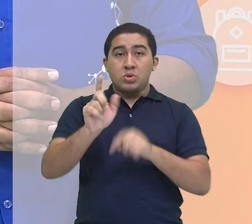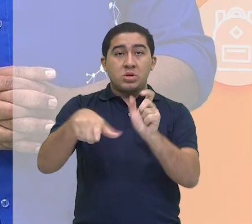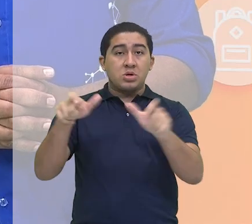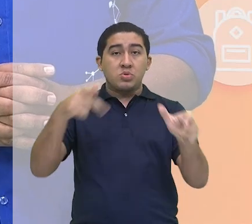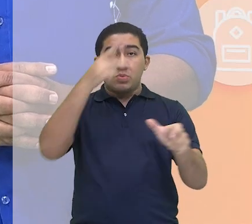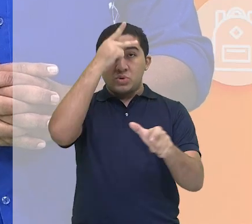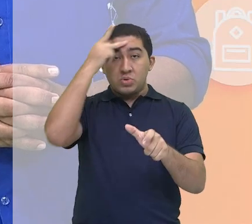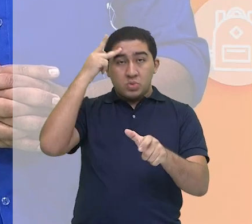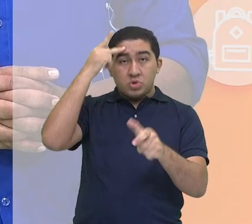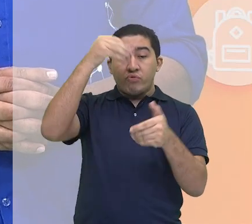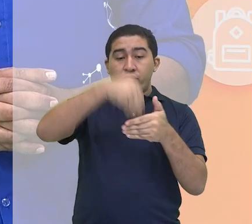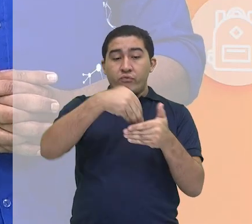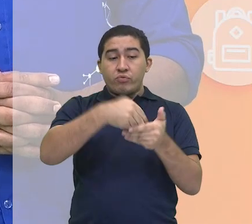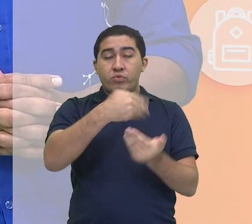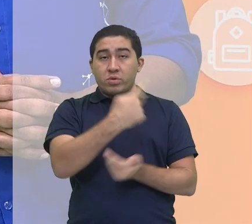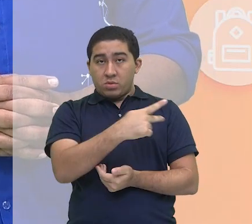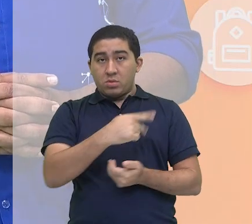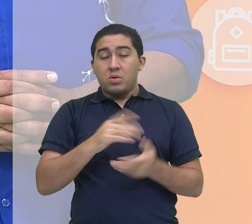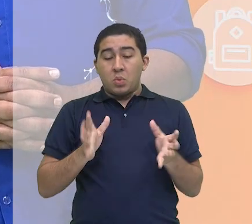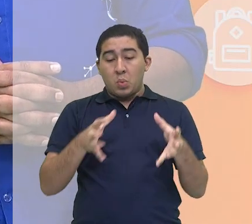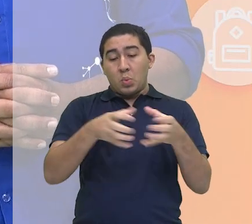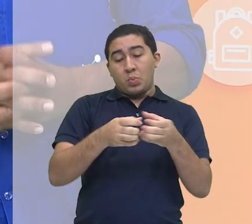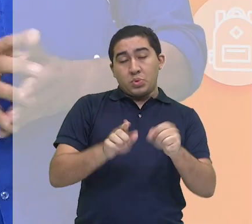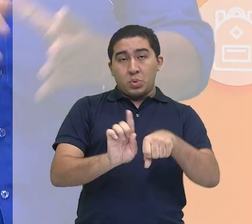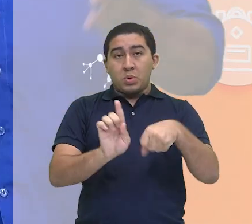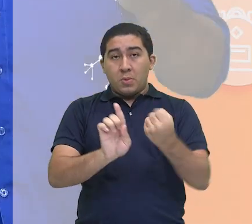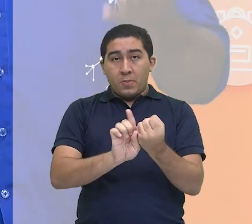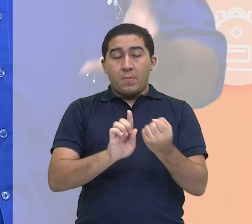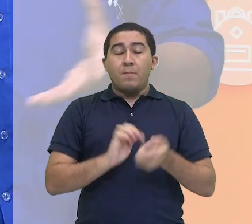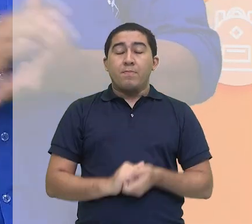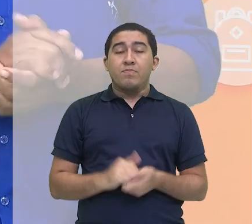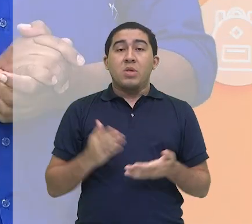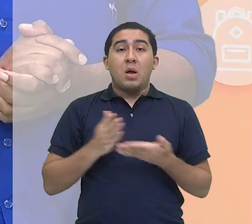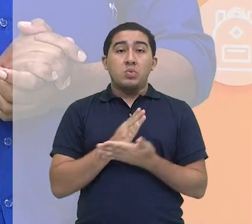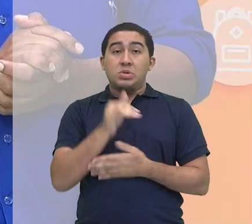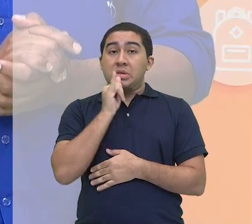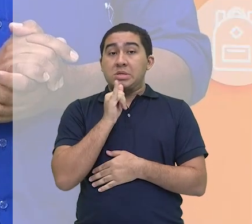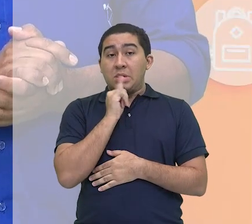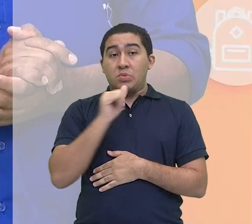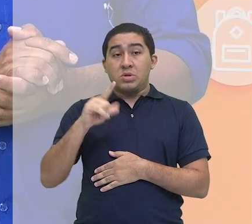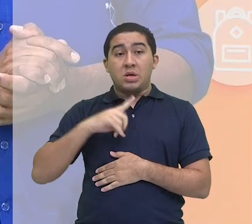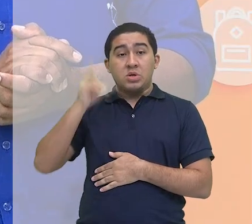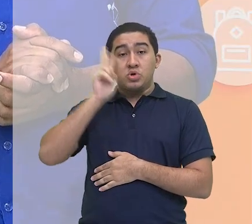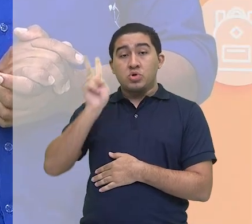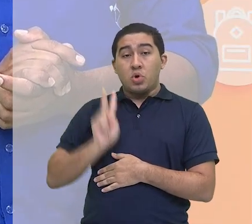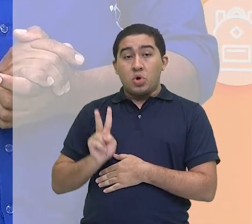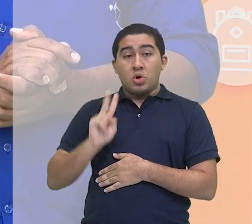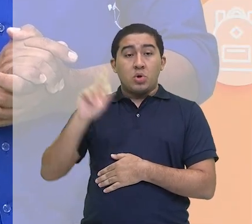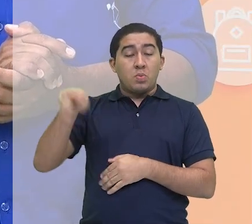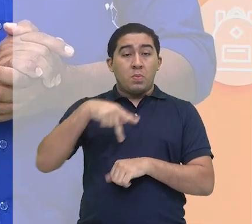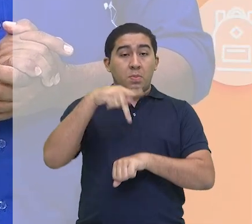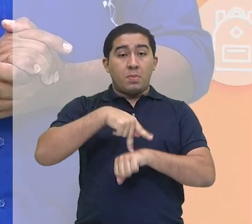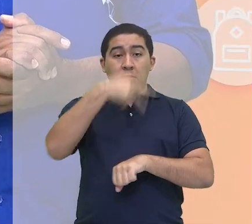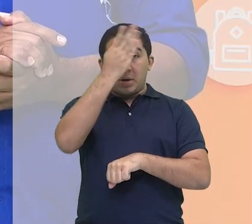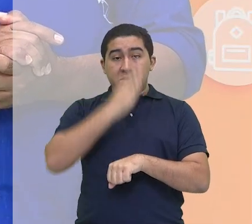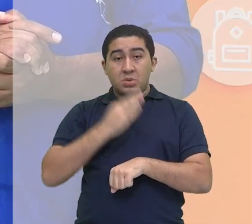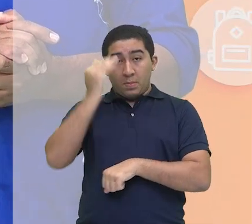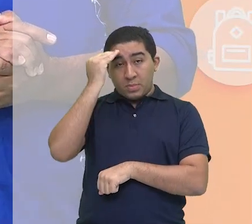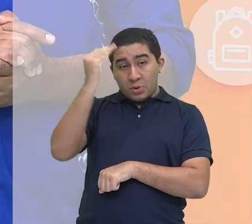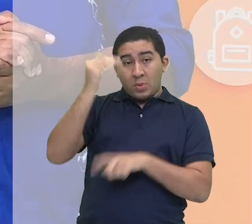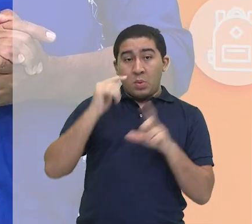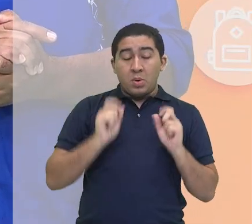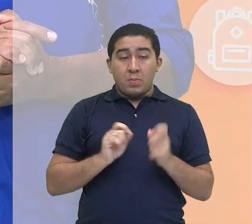pessoas, todos os grupos sociais. Alguns exemplos nós temos na história do Brasil, principalmente,